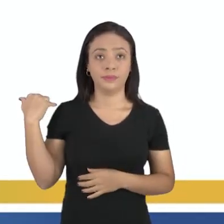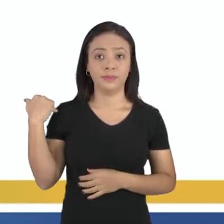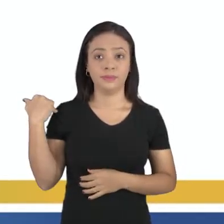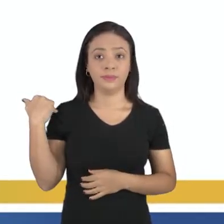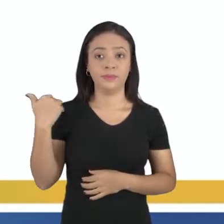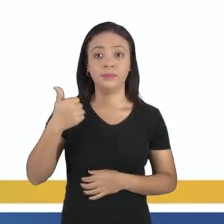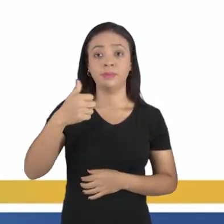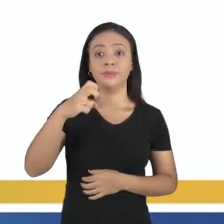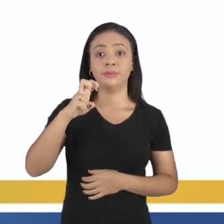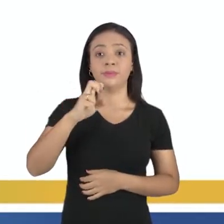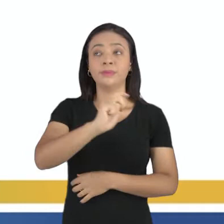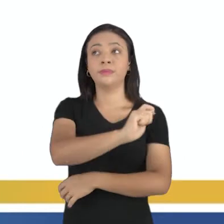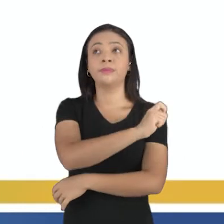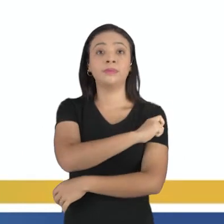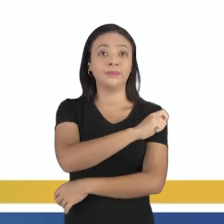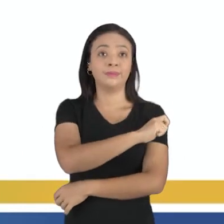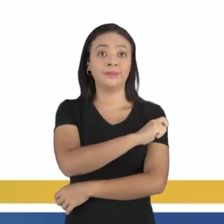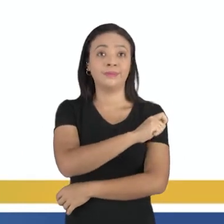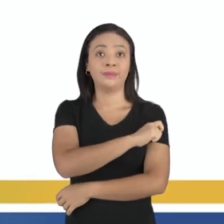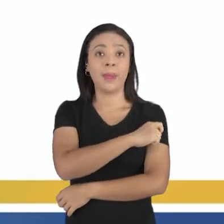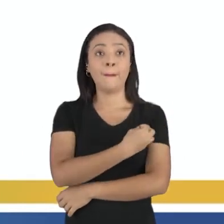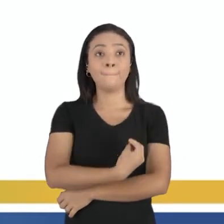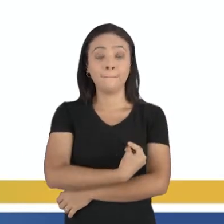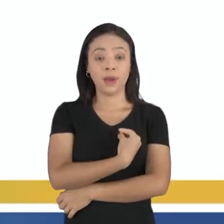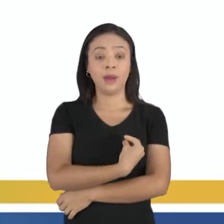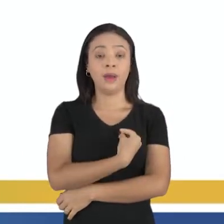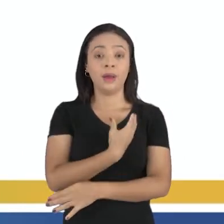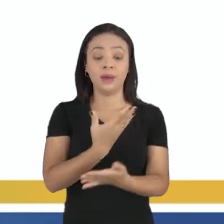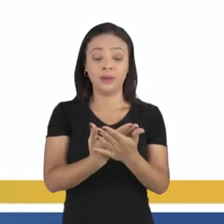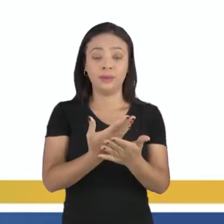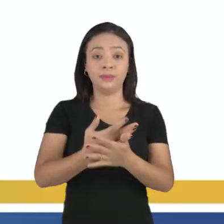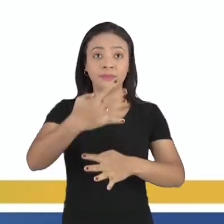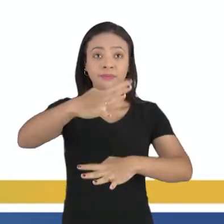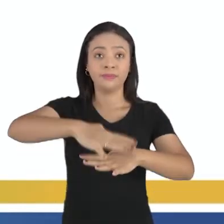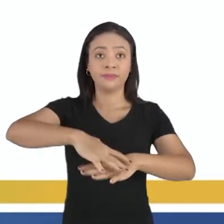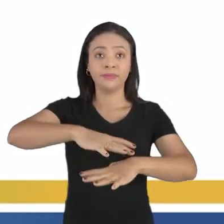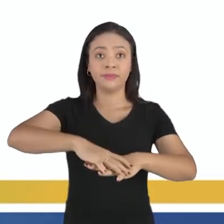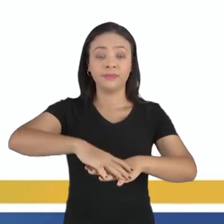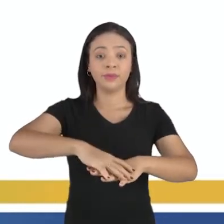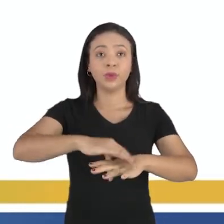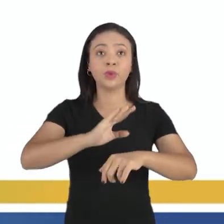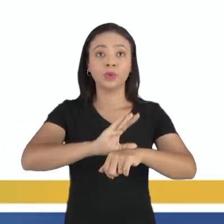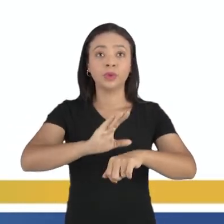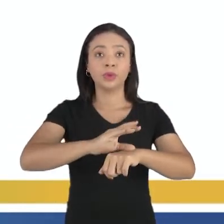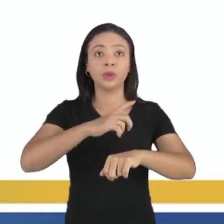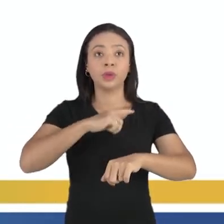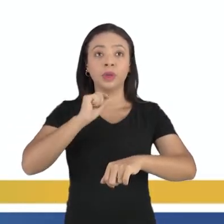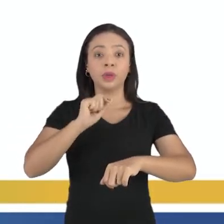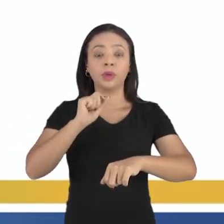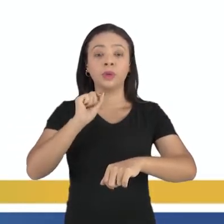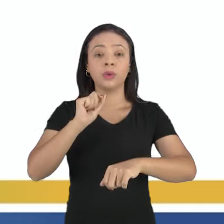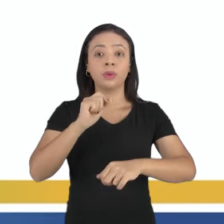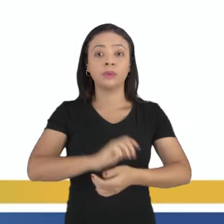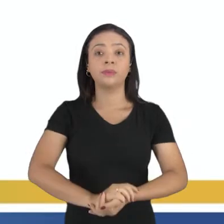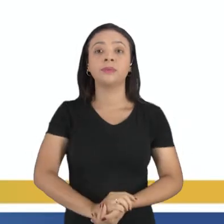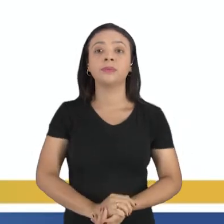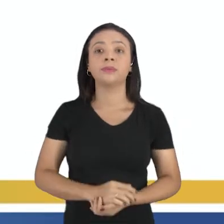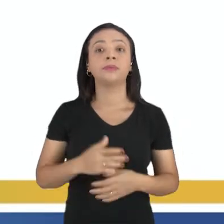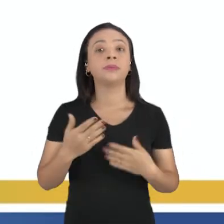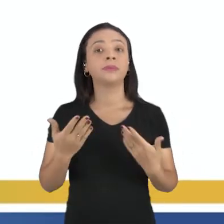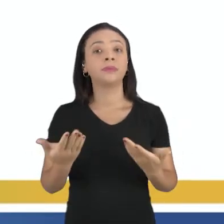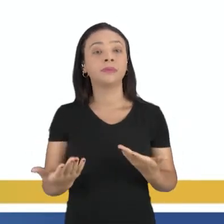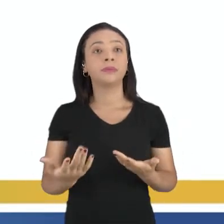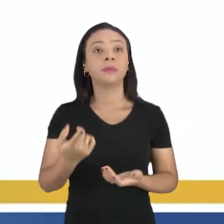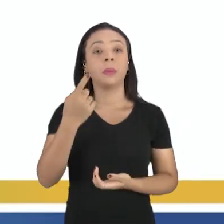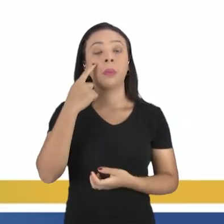idades dos 15 alunos que estavam presentes na aula de matemática de um cursinho eram iguais a, vamos